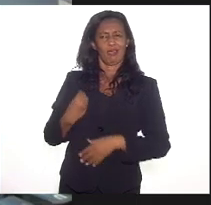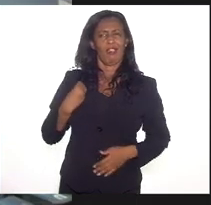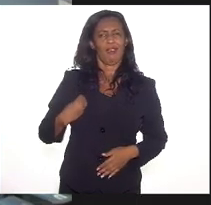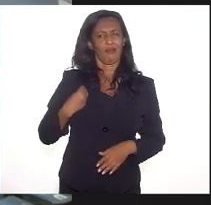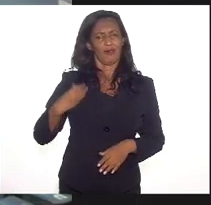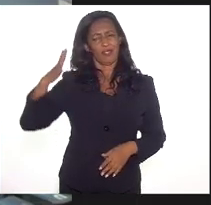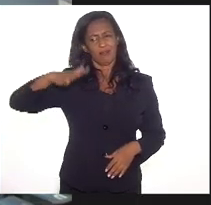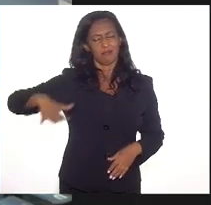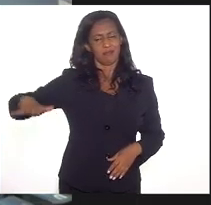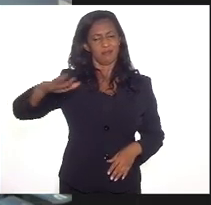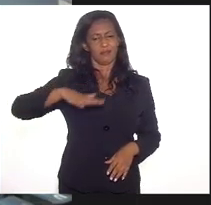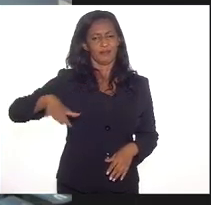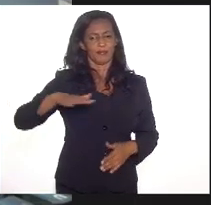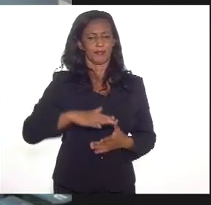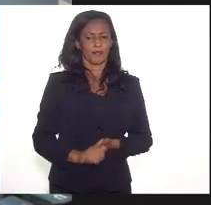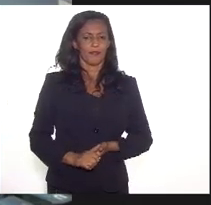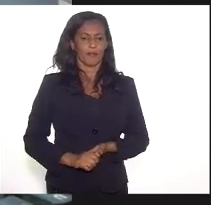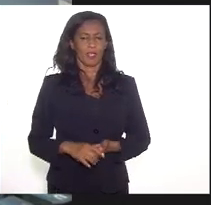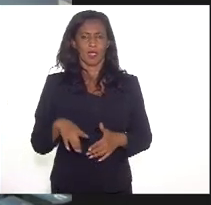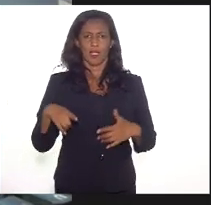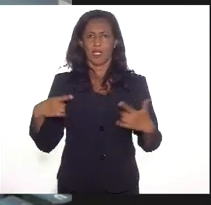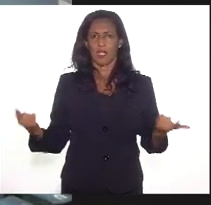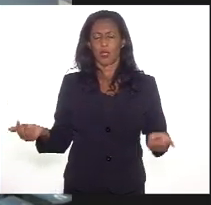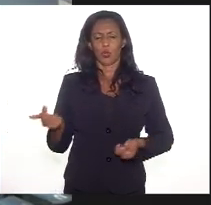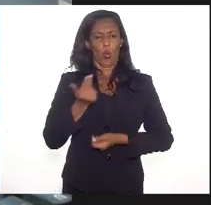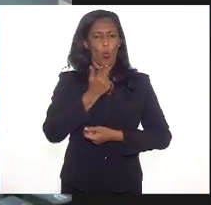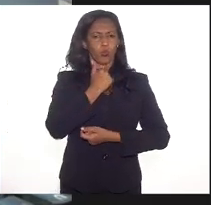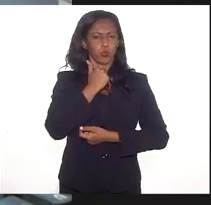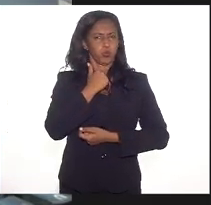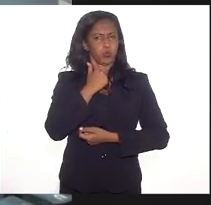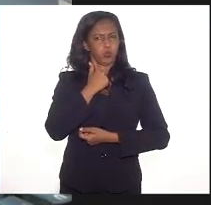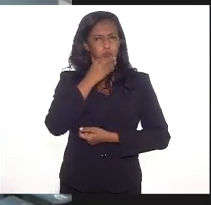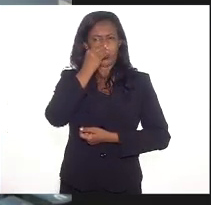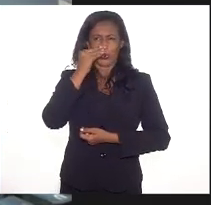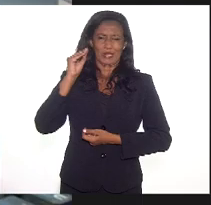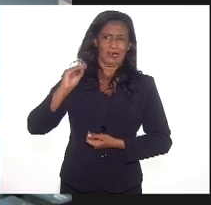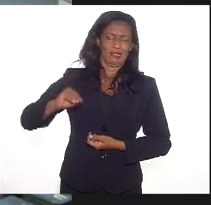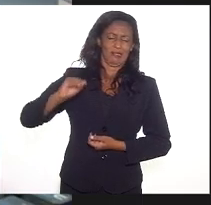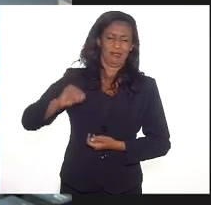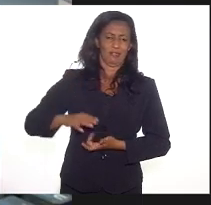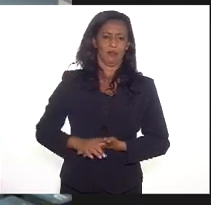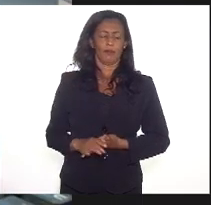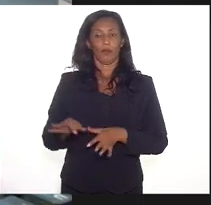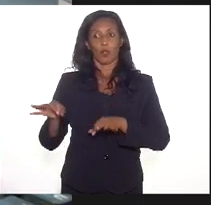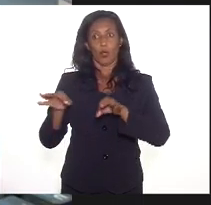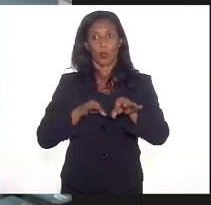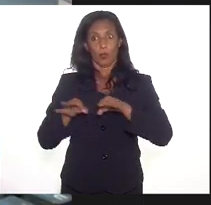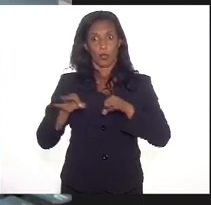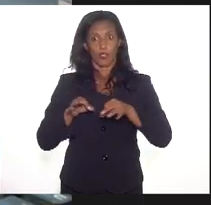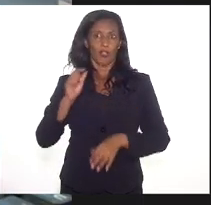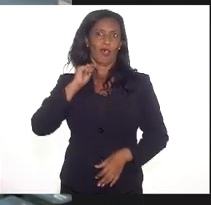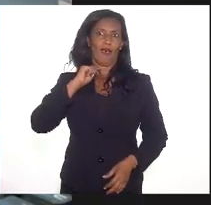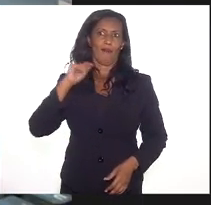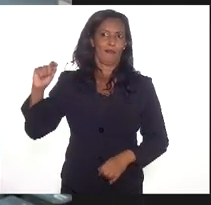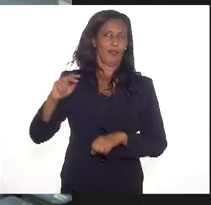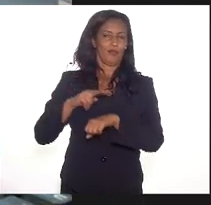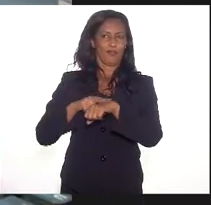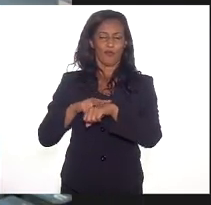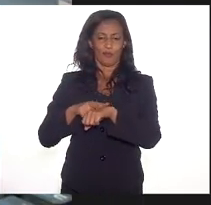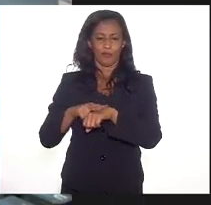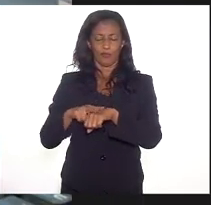nossa população, e isso é algo completamente condenável. Então, nesse sentido, o projeto Abril Verde, que veio